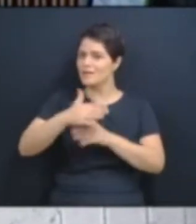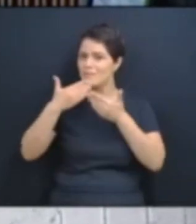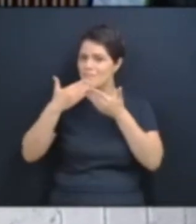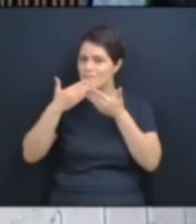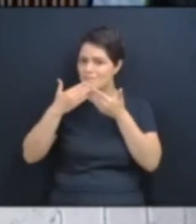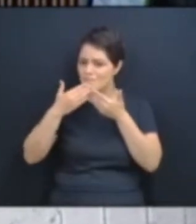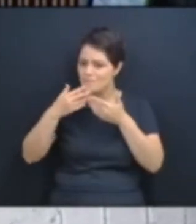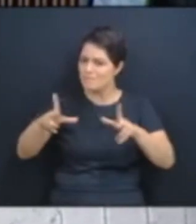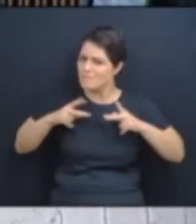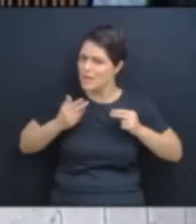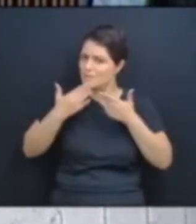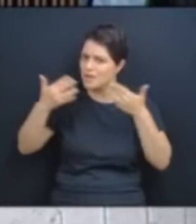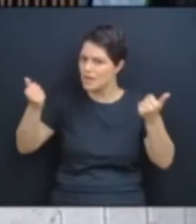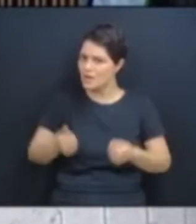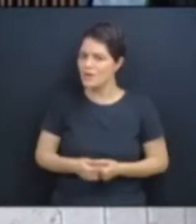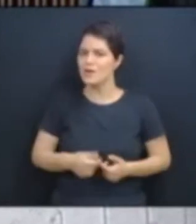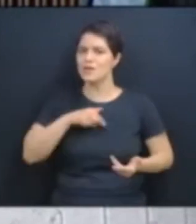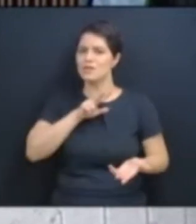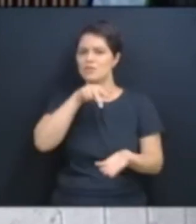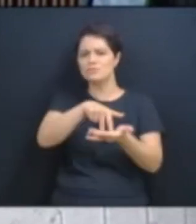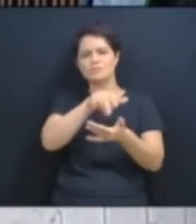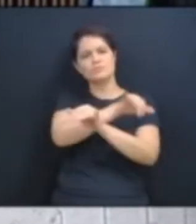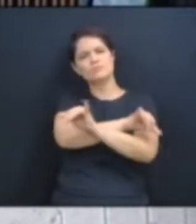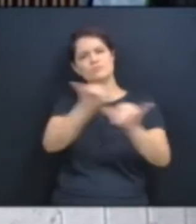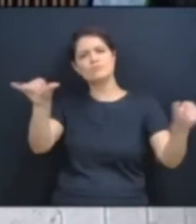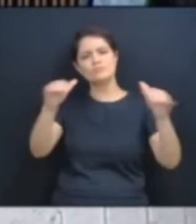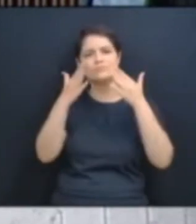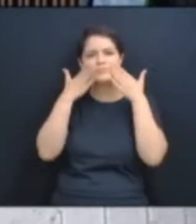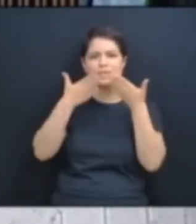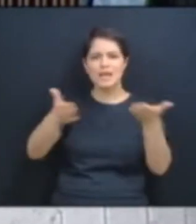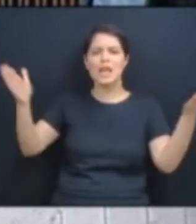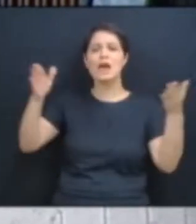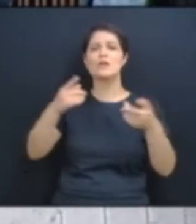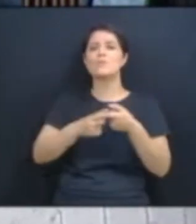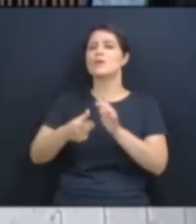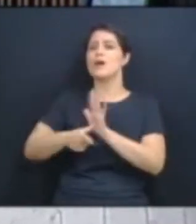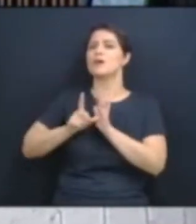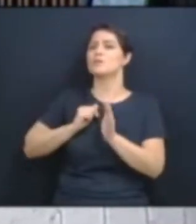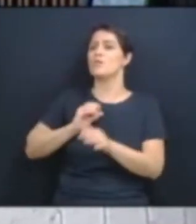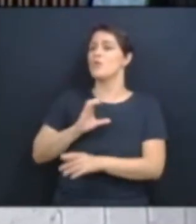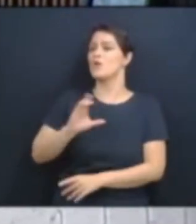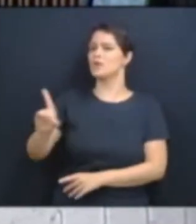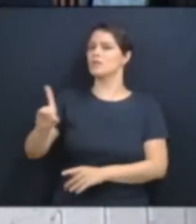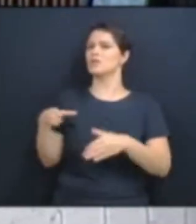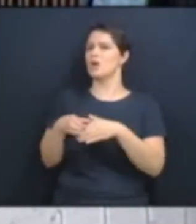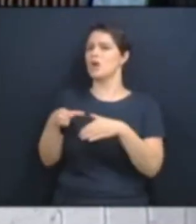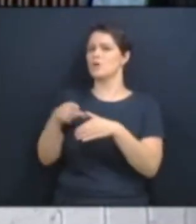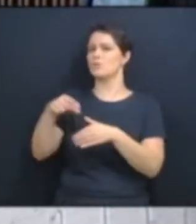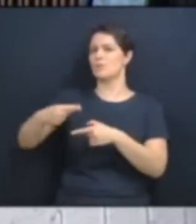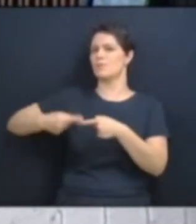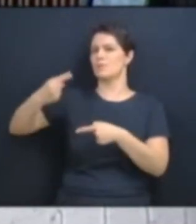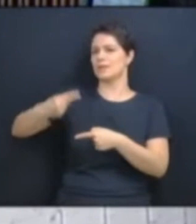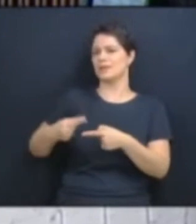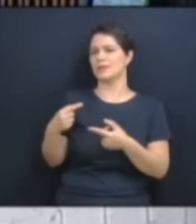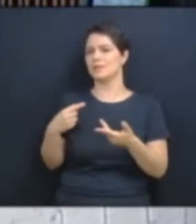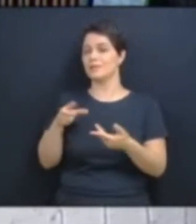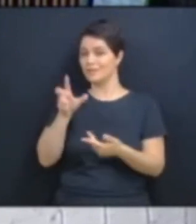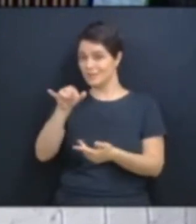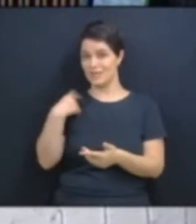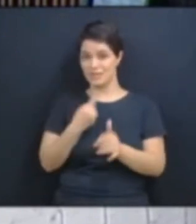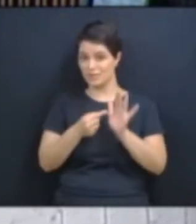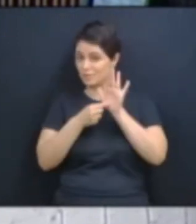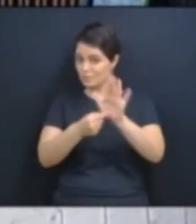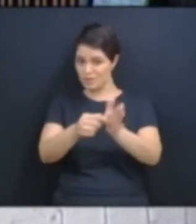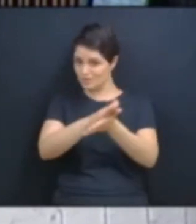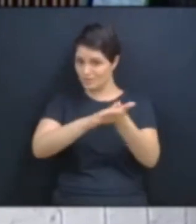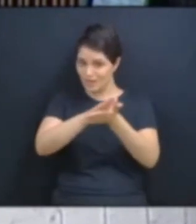a gente pode ter um grande problema se isso não for colocado. A expectativa das pessoas é que aquele número apresentado lá